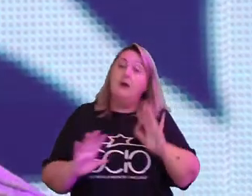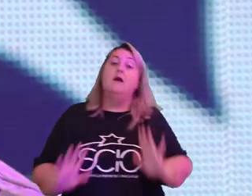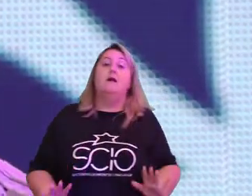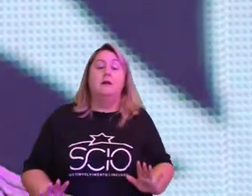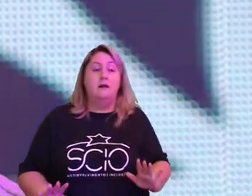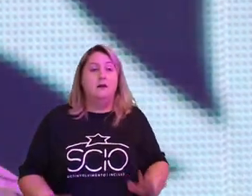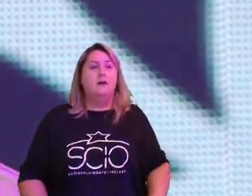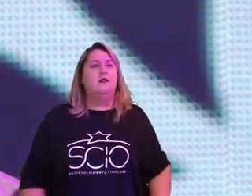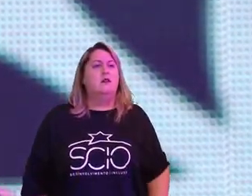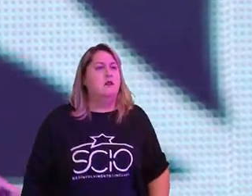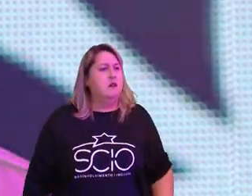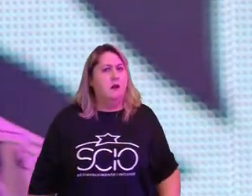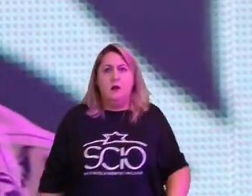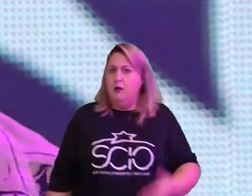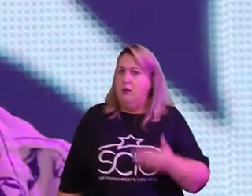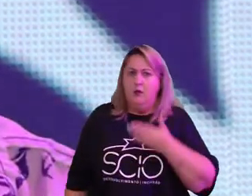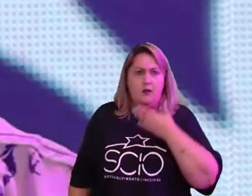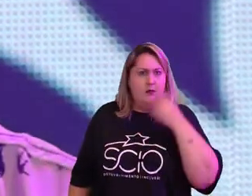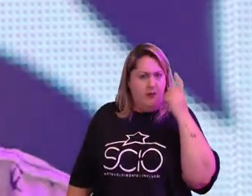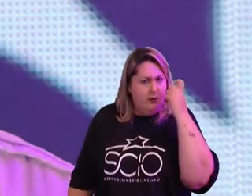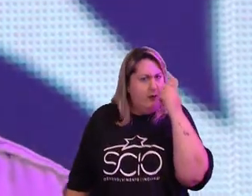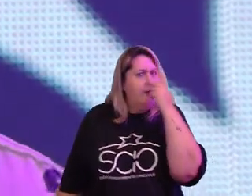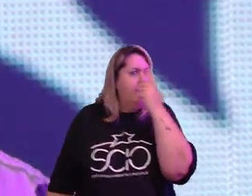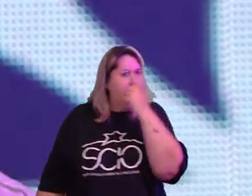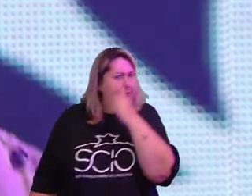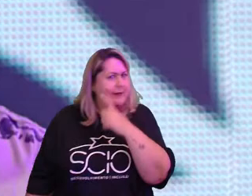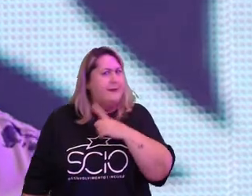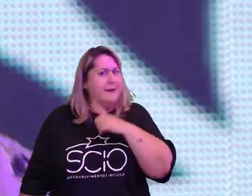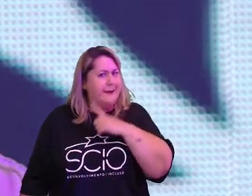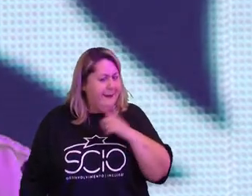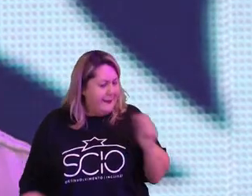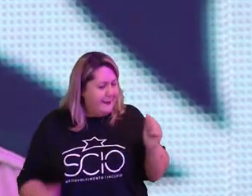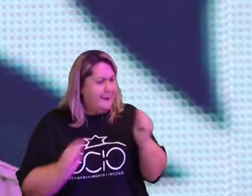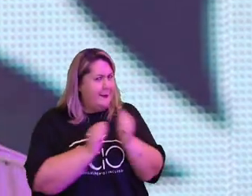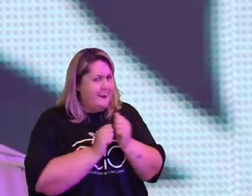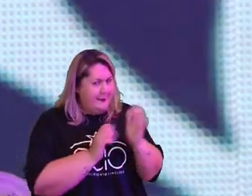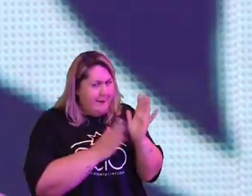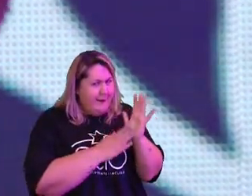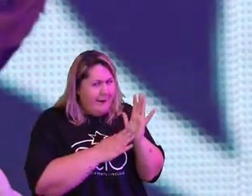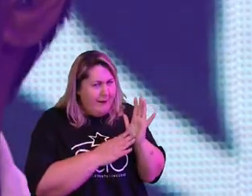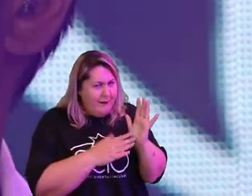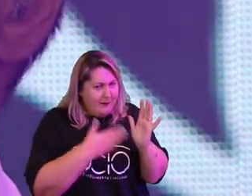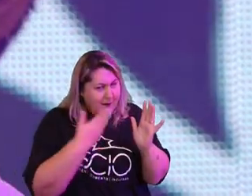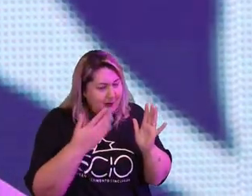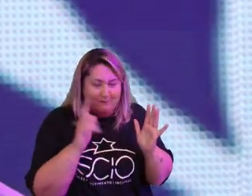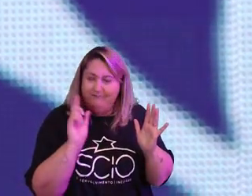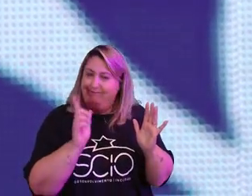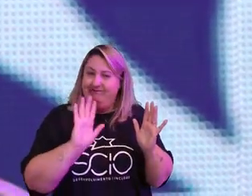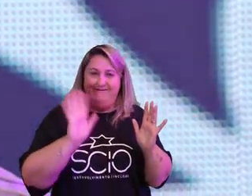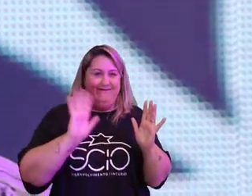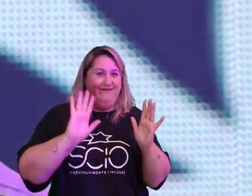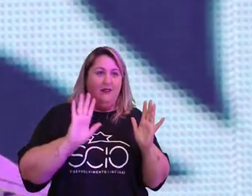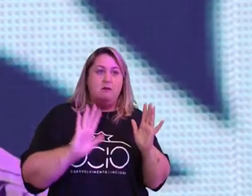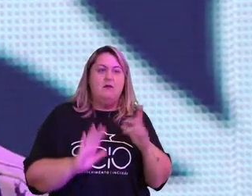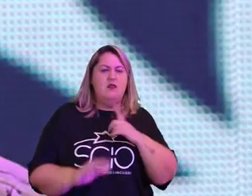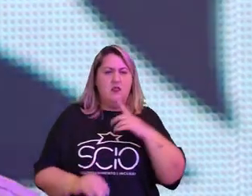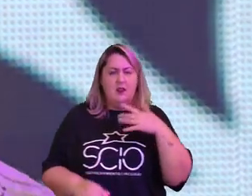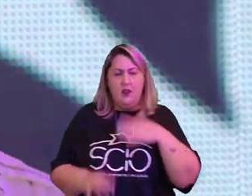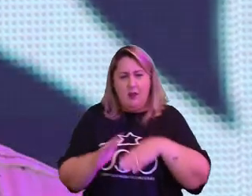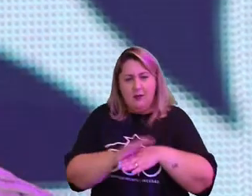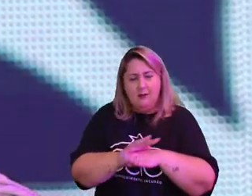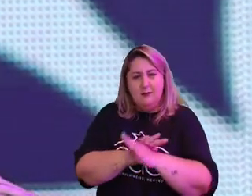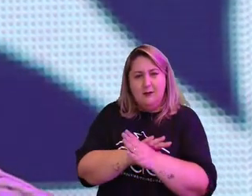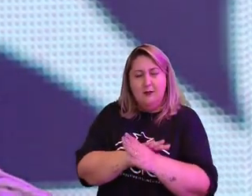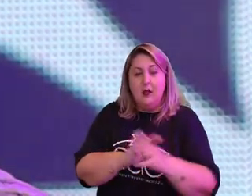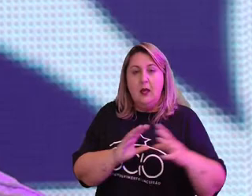te falei. Não vai ser tão fácil assim, você me ter nas mãos. Logo você que